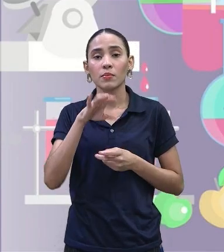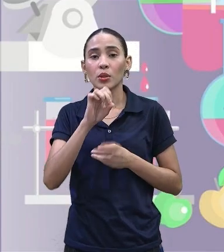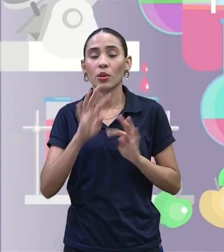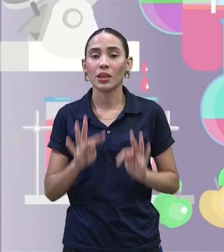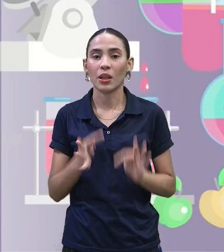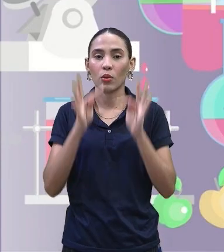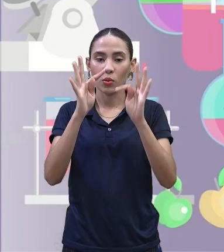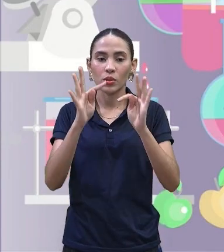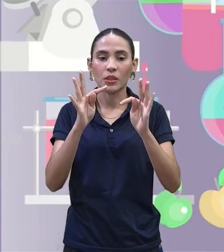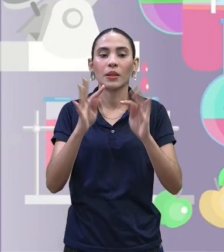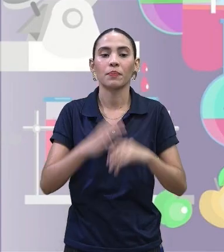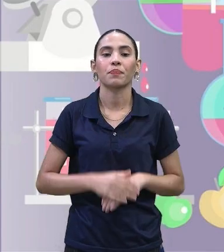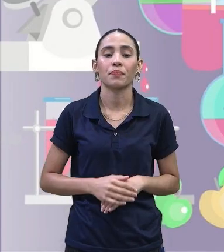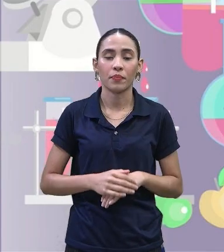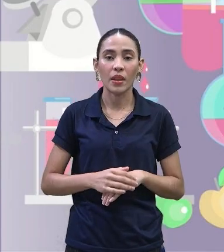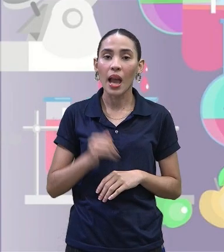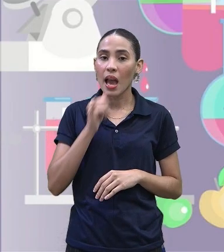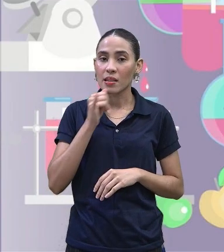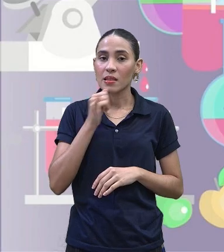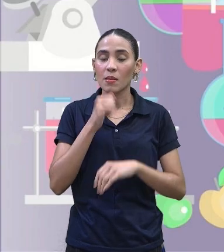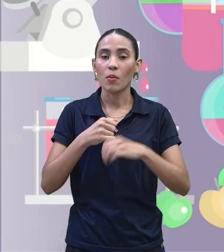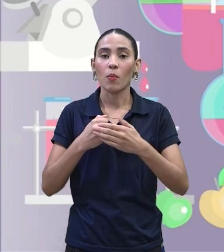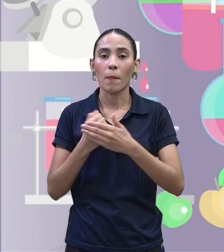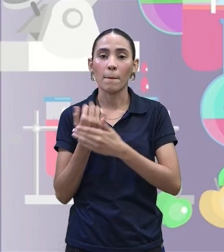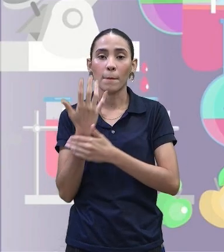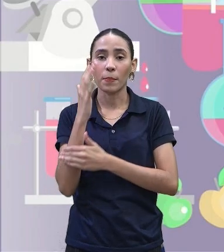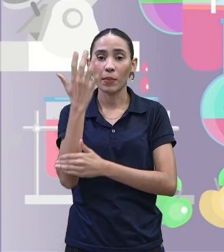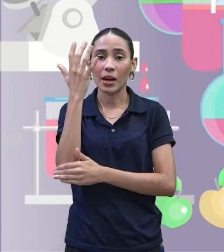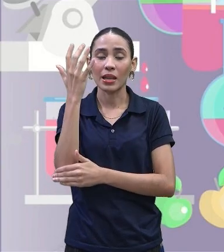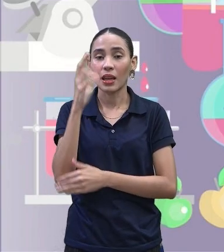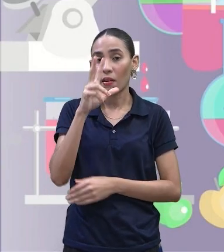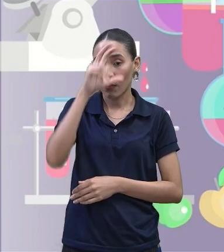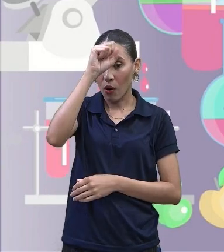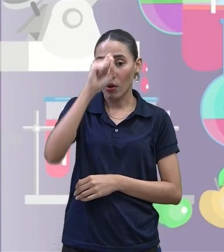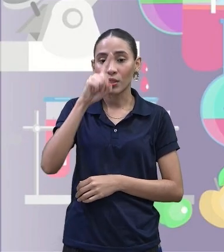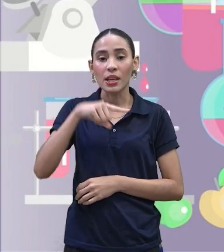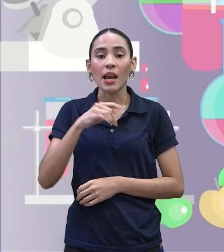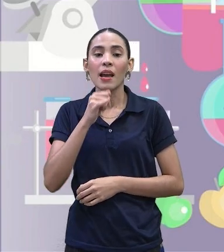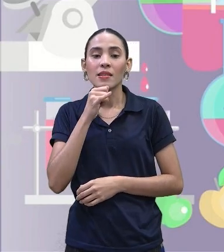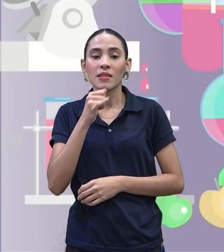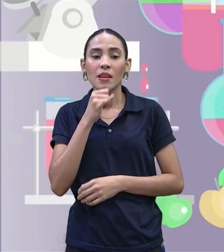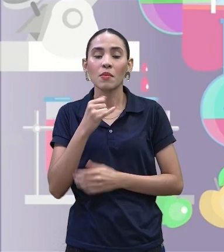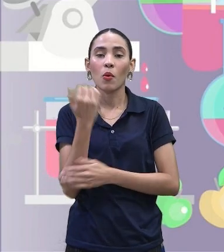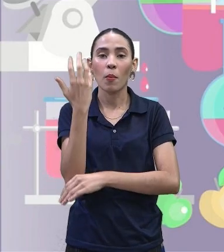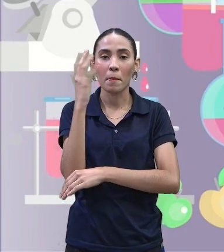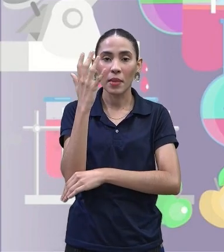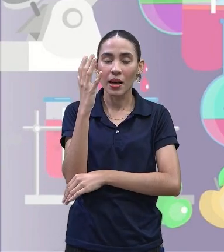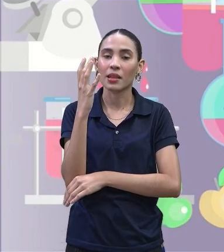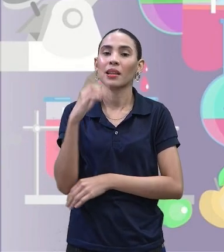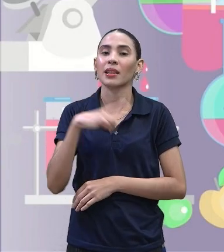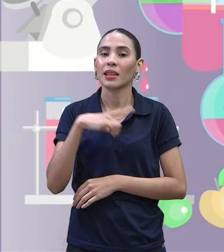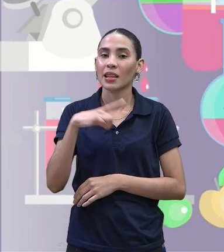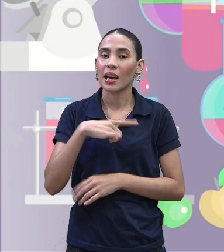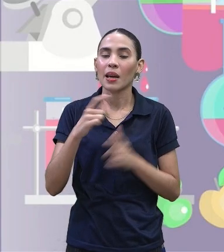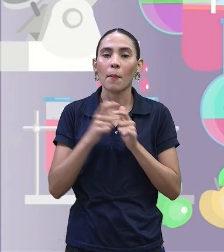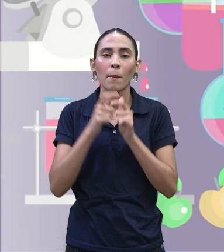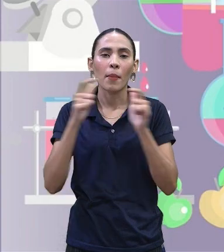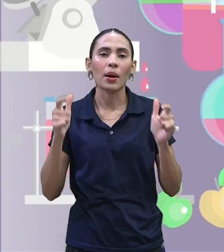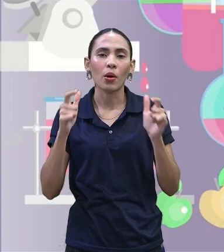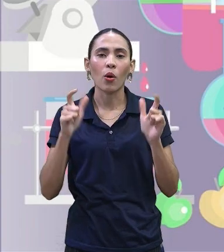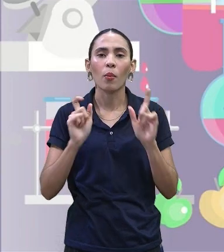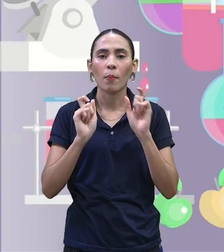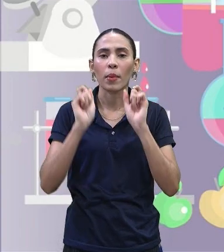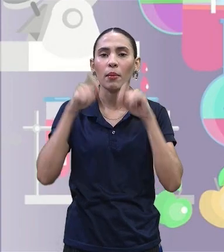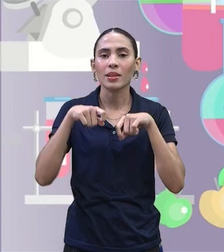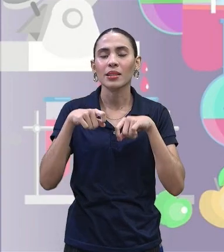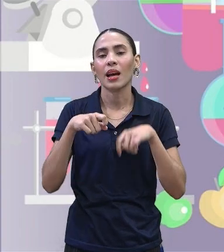né, a sua ação, quando a gente fala de plantas resistentes, que são aquelas plantas que elas têm uma maior probabilidade, né?